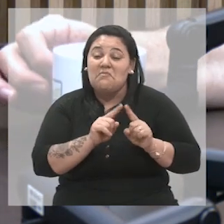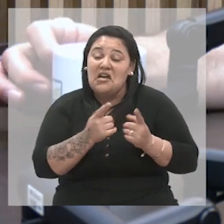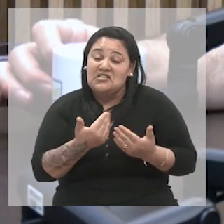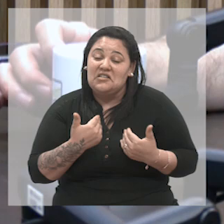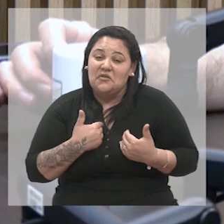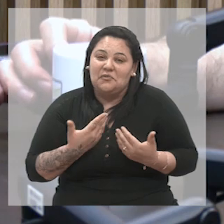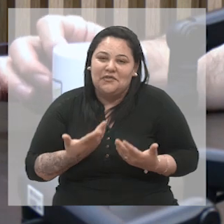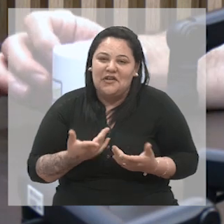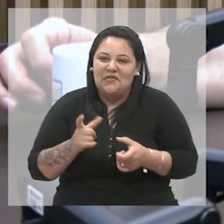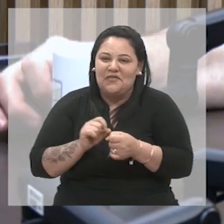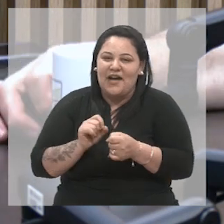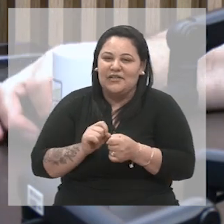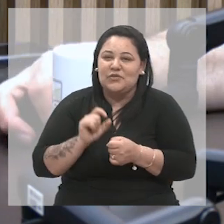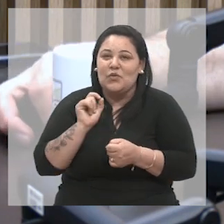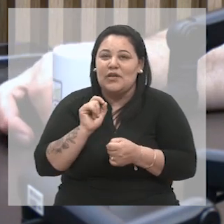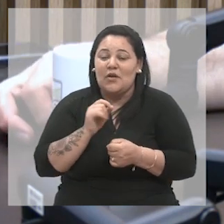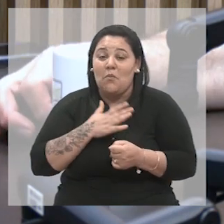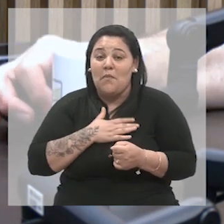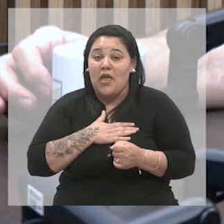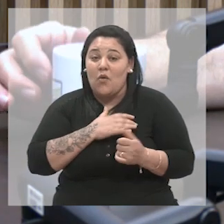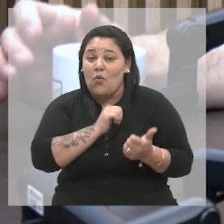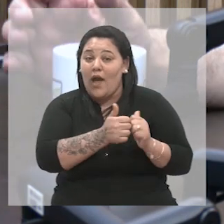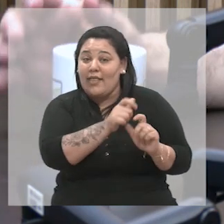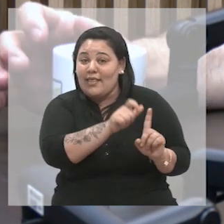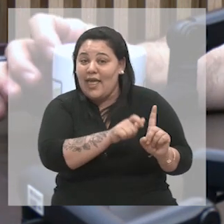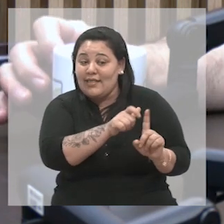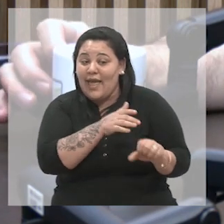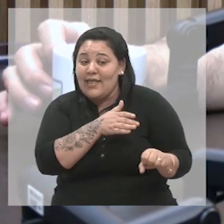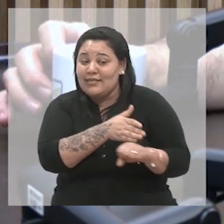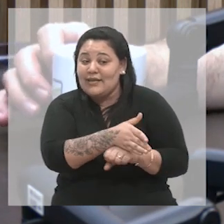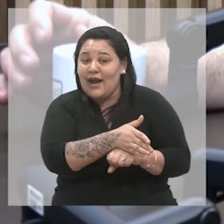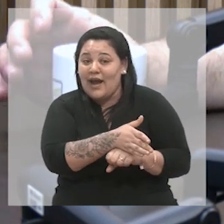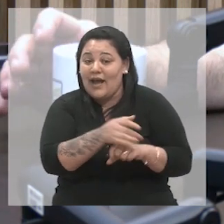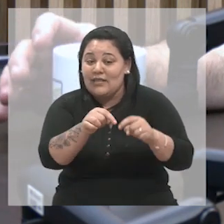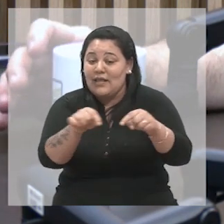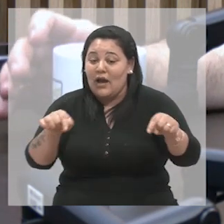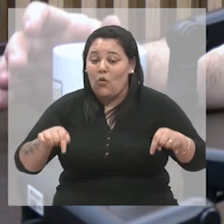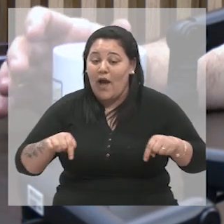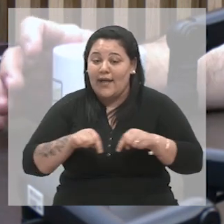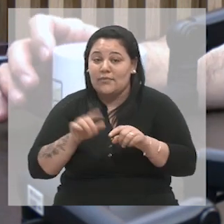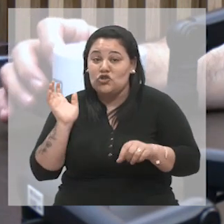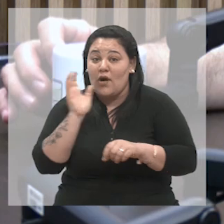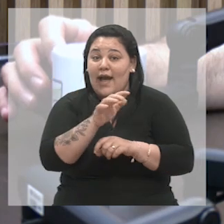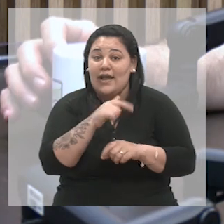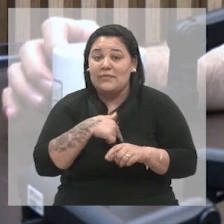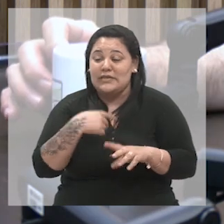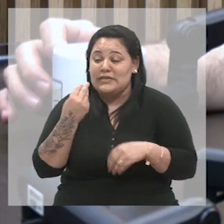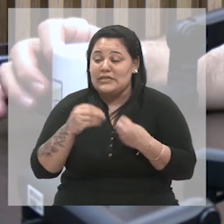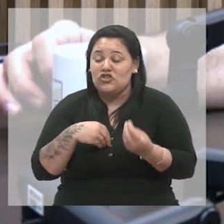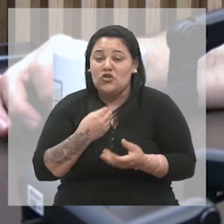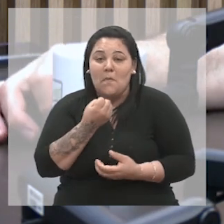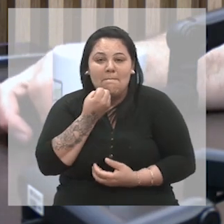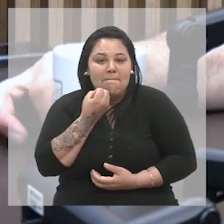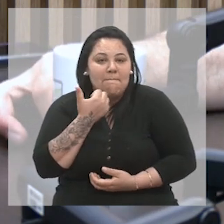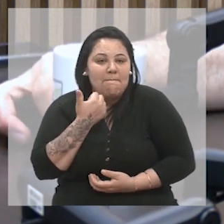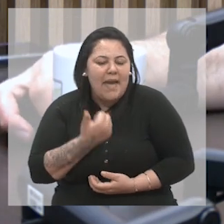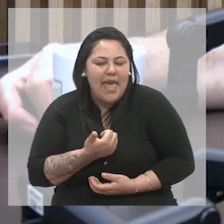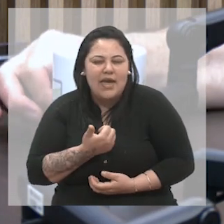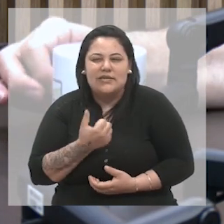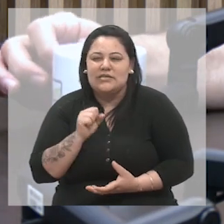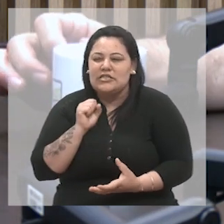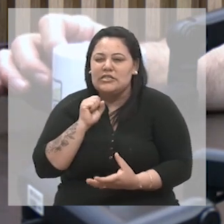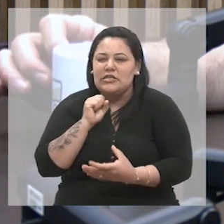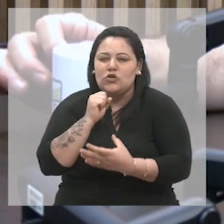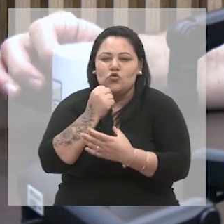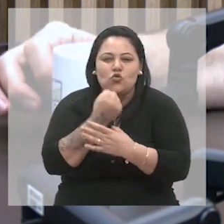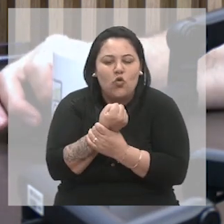Mas quando eu faço com que o meu atleta, quando ele entrar em quadra, ele tem que se sentir muito bem. Ele tem que estar se sentindo